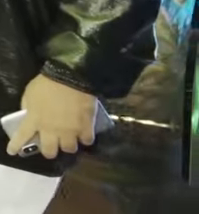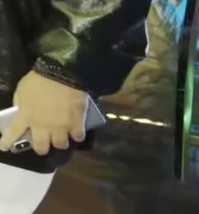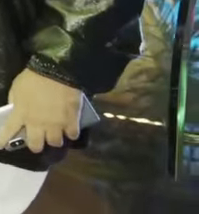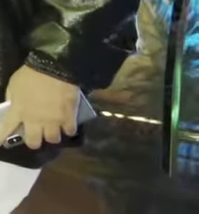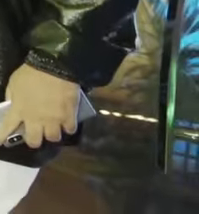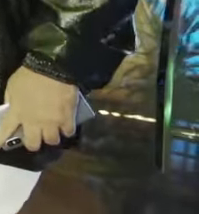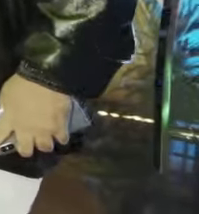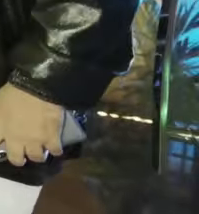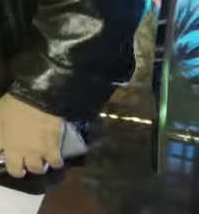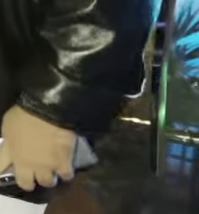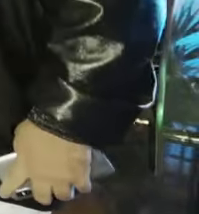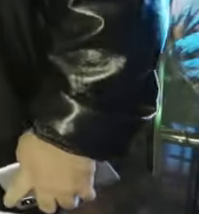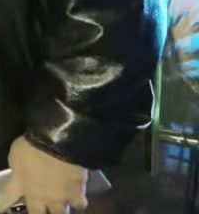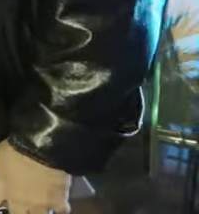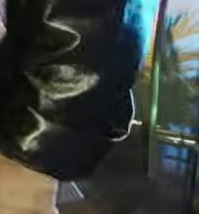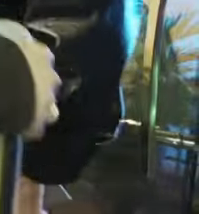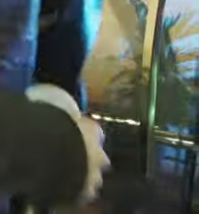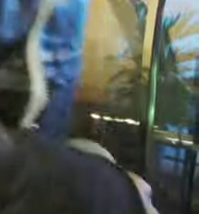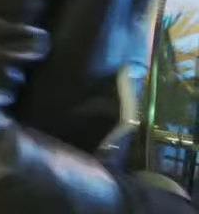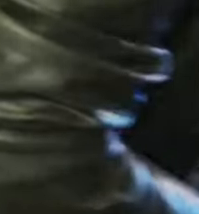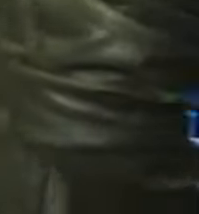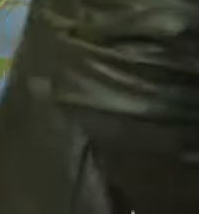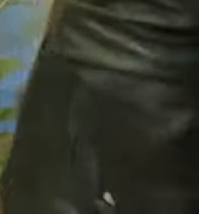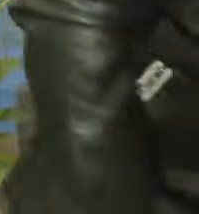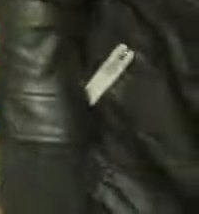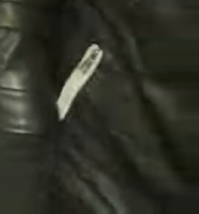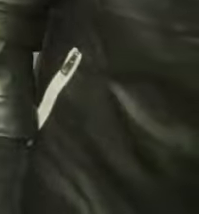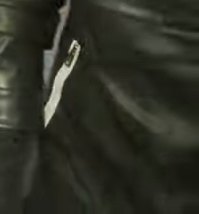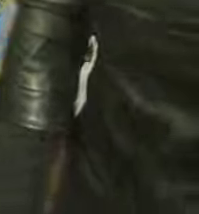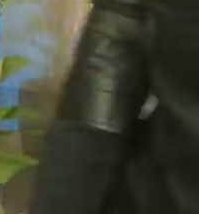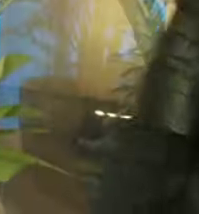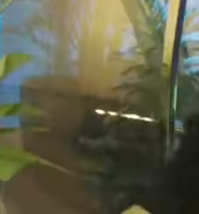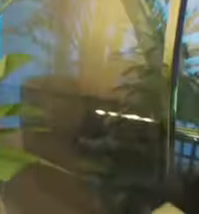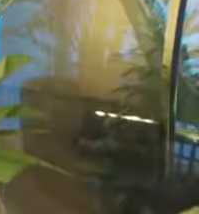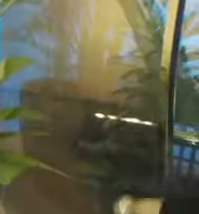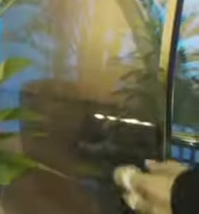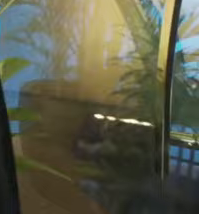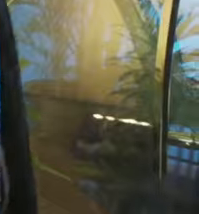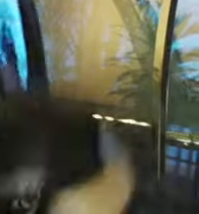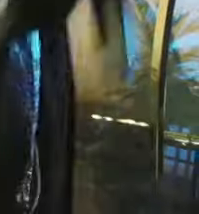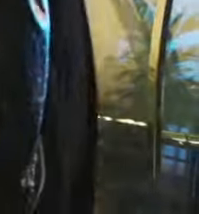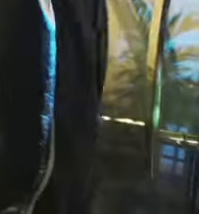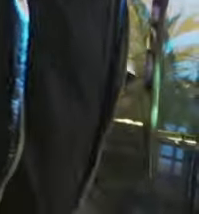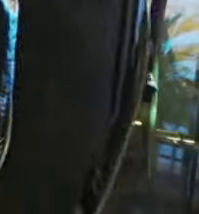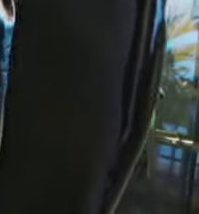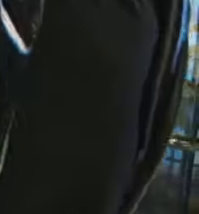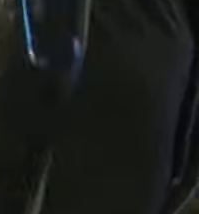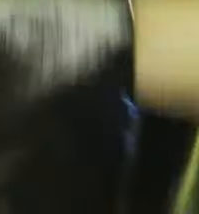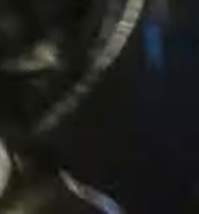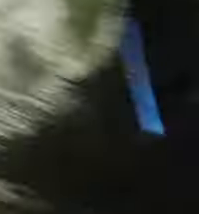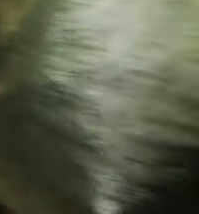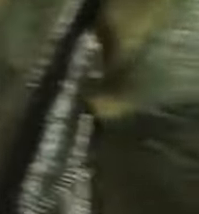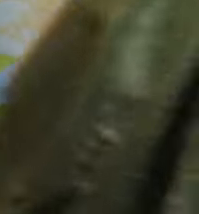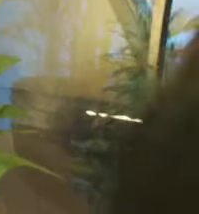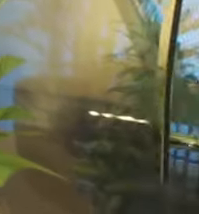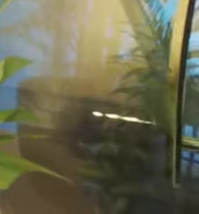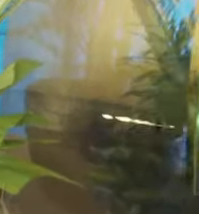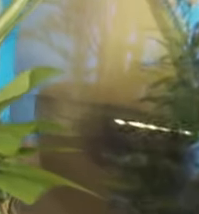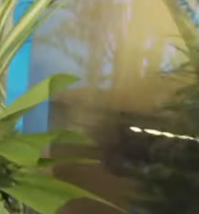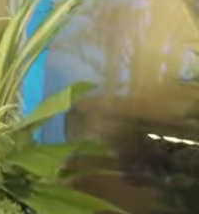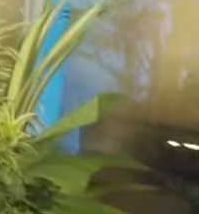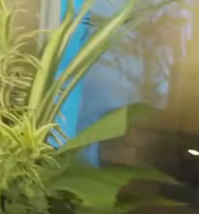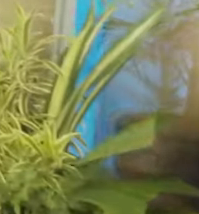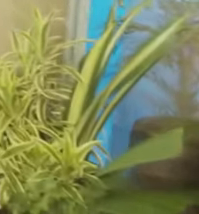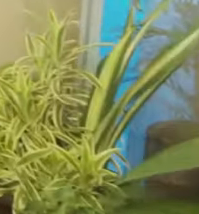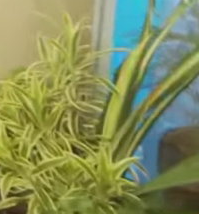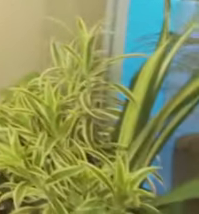área, hein? Boa noite, pô. Vocês tão bonitos, hein? Ô, povo bonito. Mano... Vou falar esse lerinho que tá...